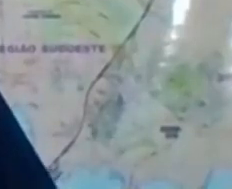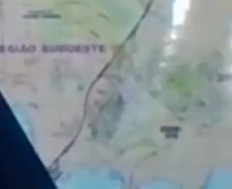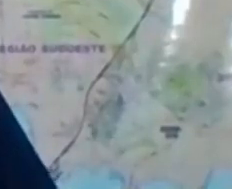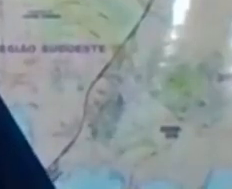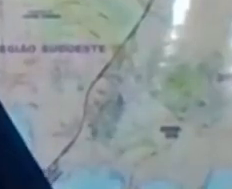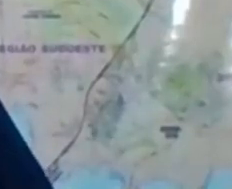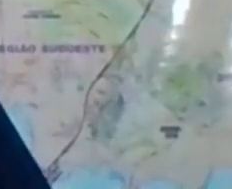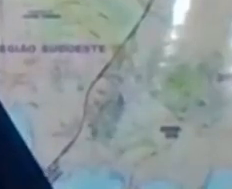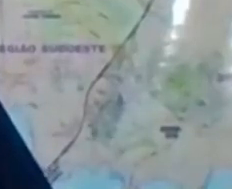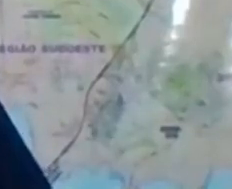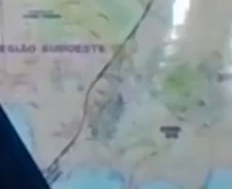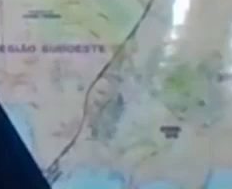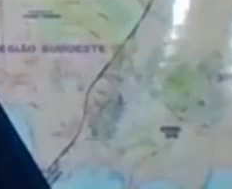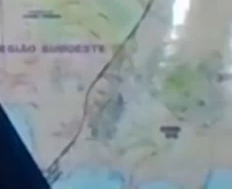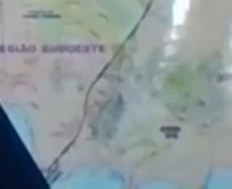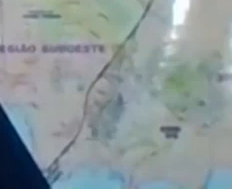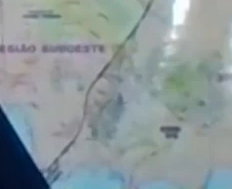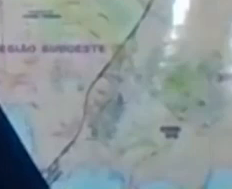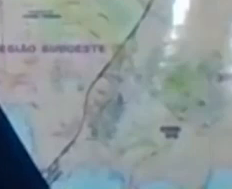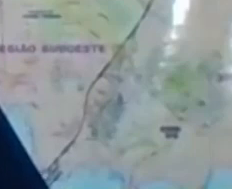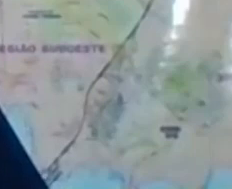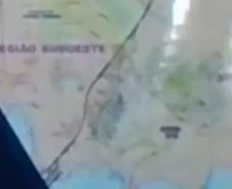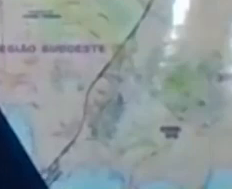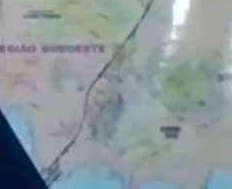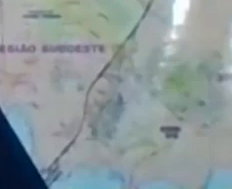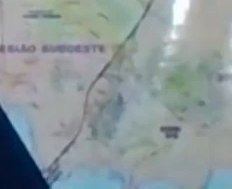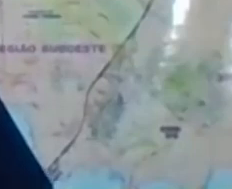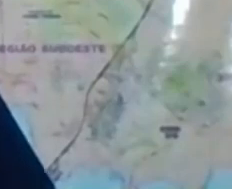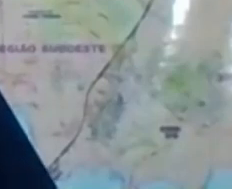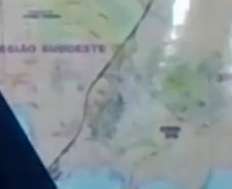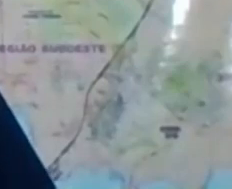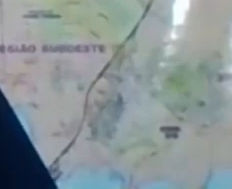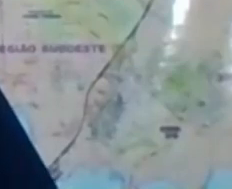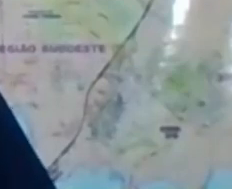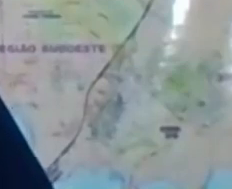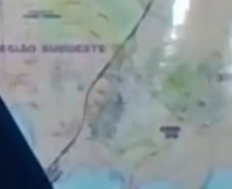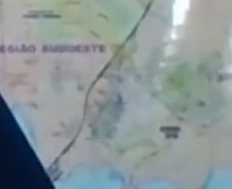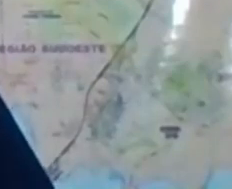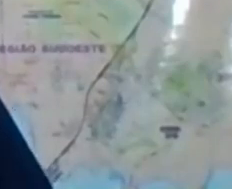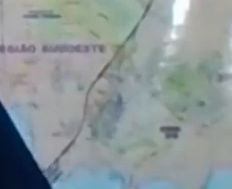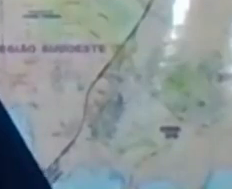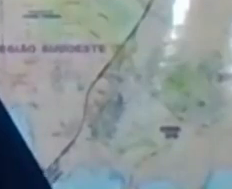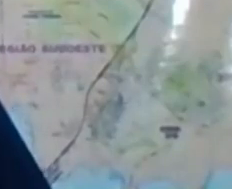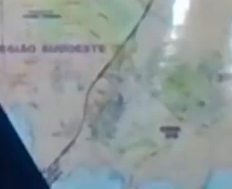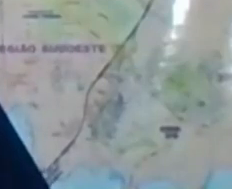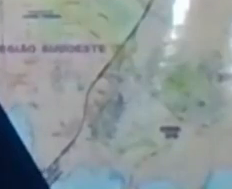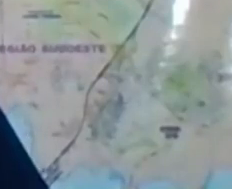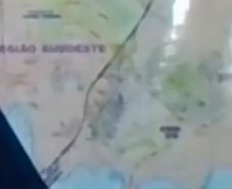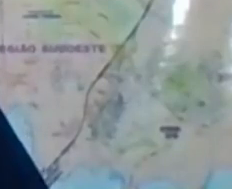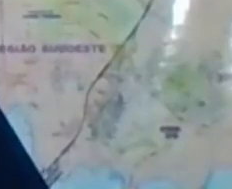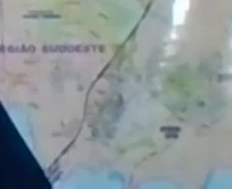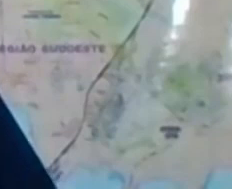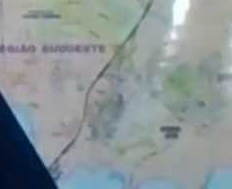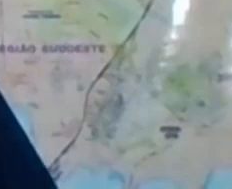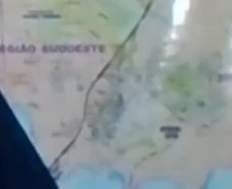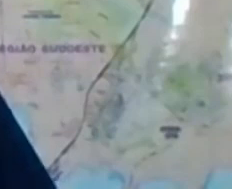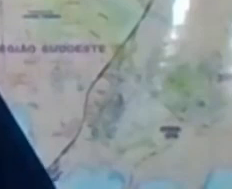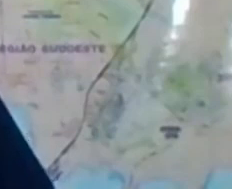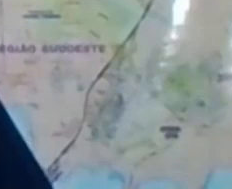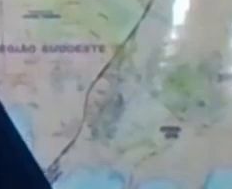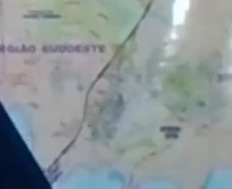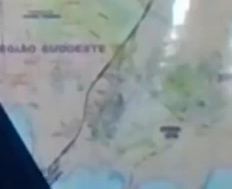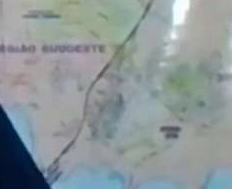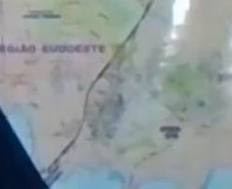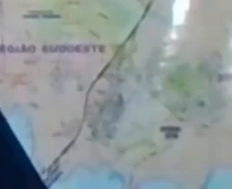a colocar isso como uma questão central. Então, requisitar, inclusive, né, que o padre